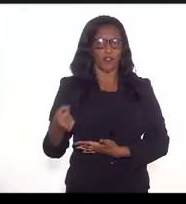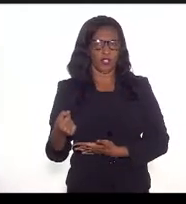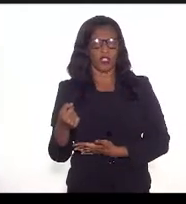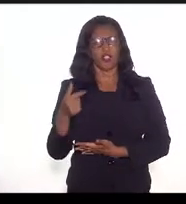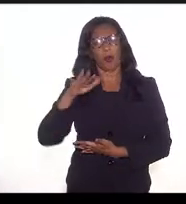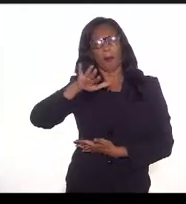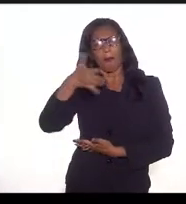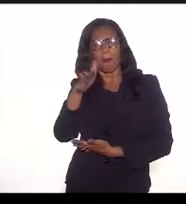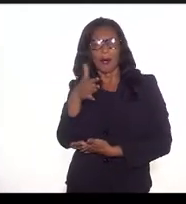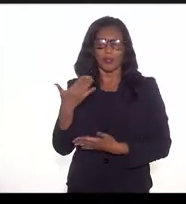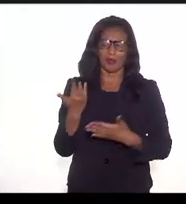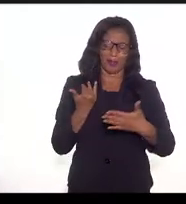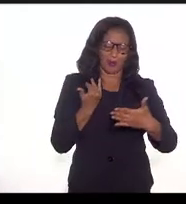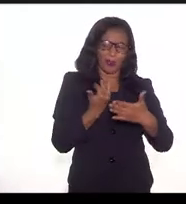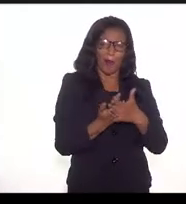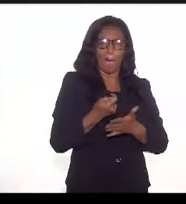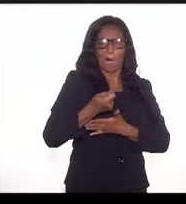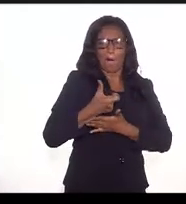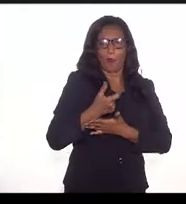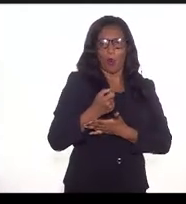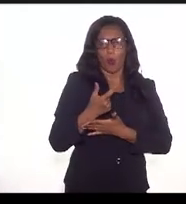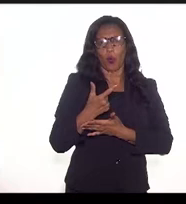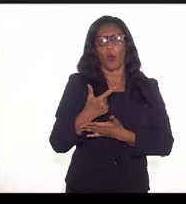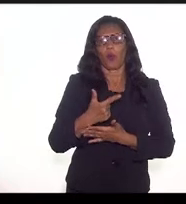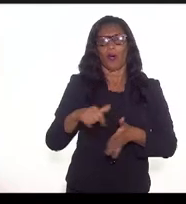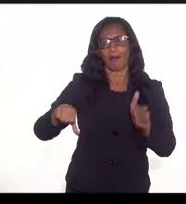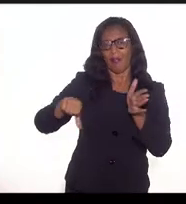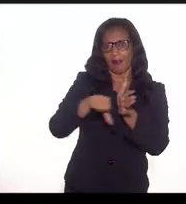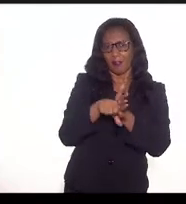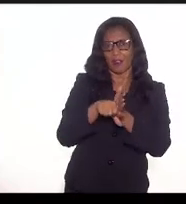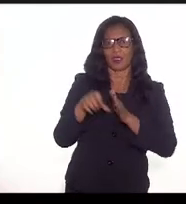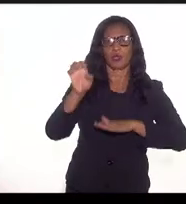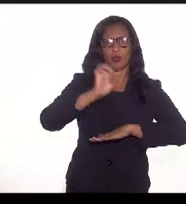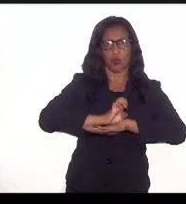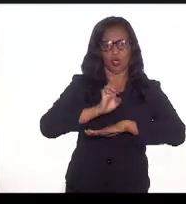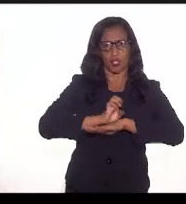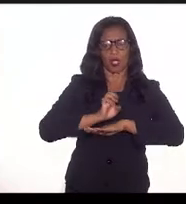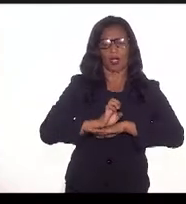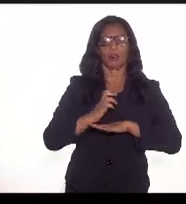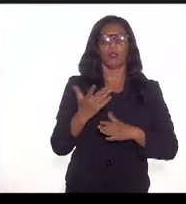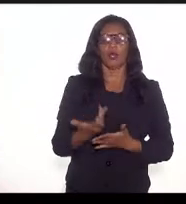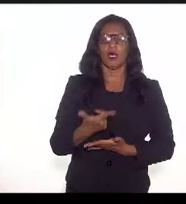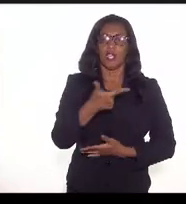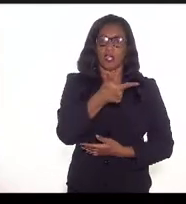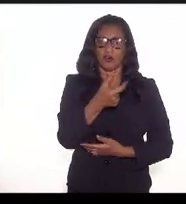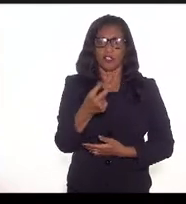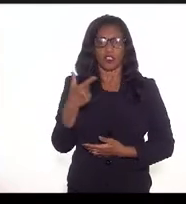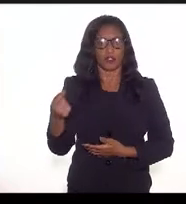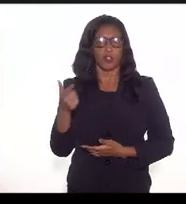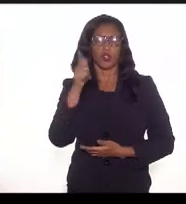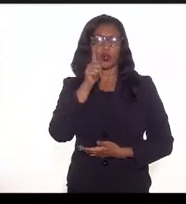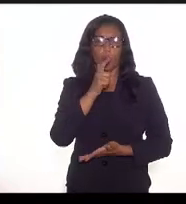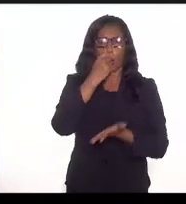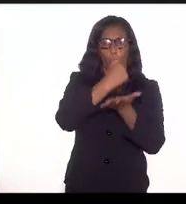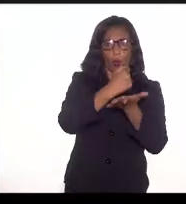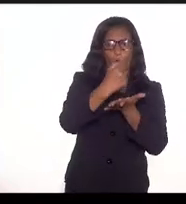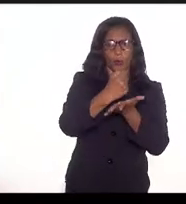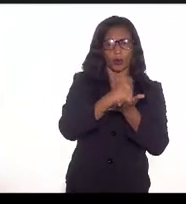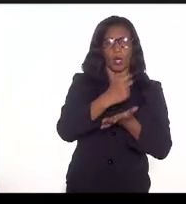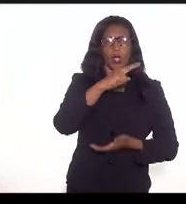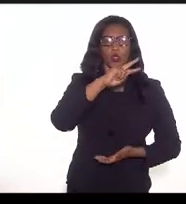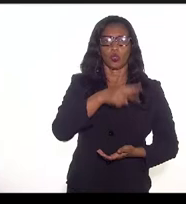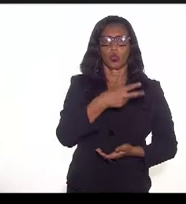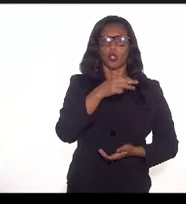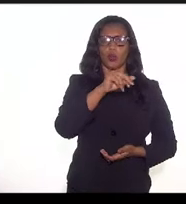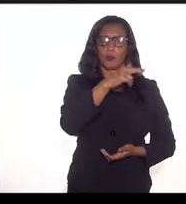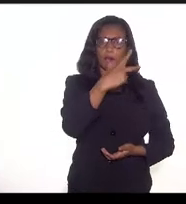acesso devido aí à crise do Estado, né? E, então, em 2020, a gente contratou 2.985